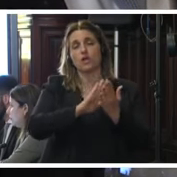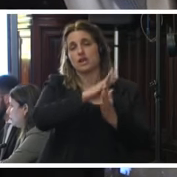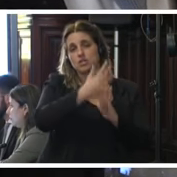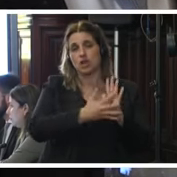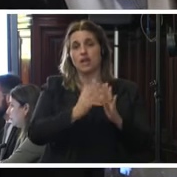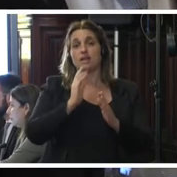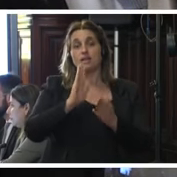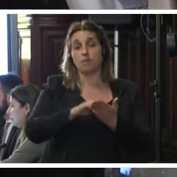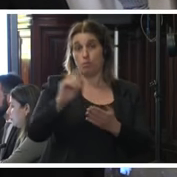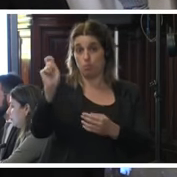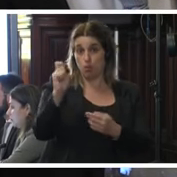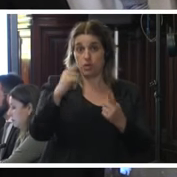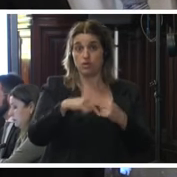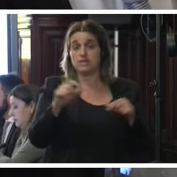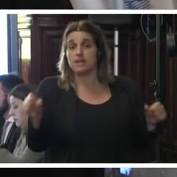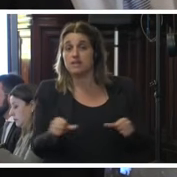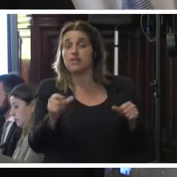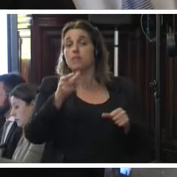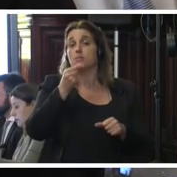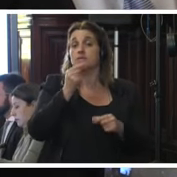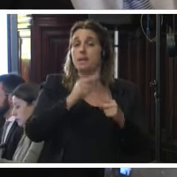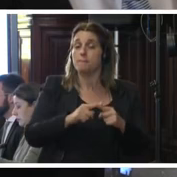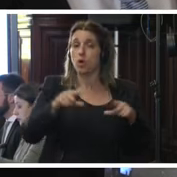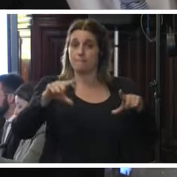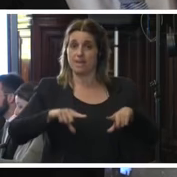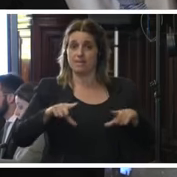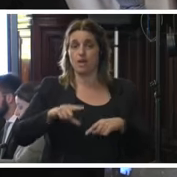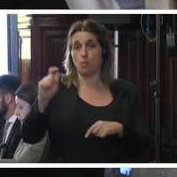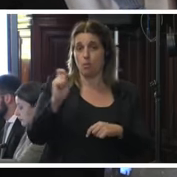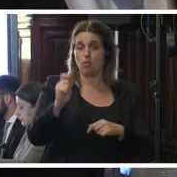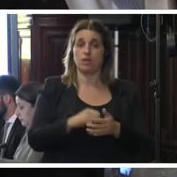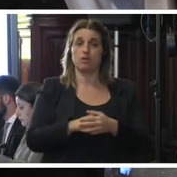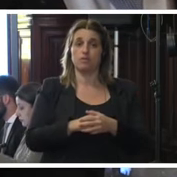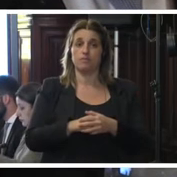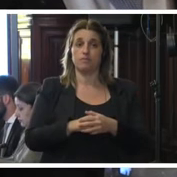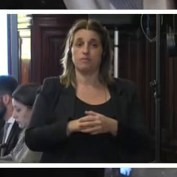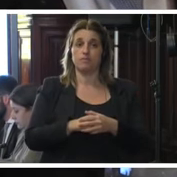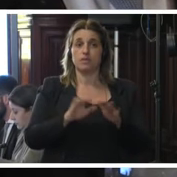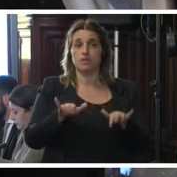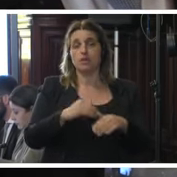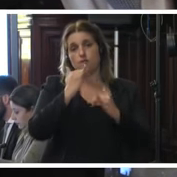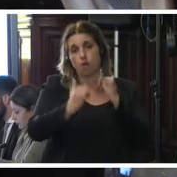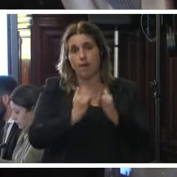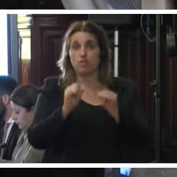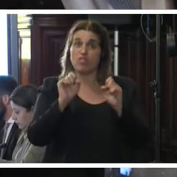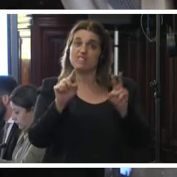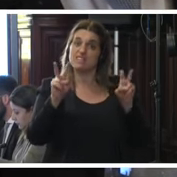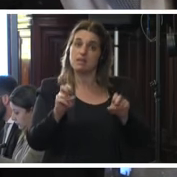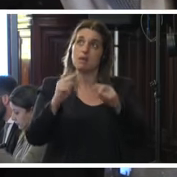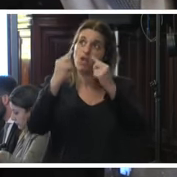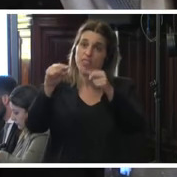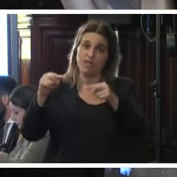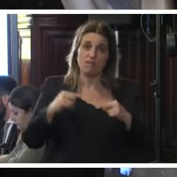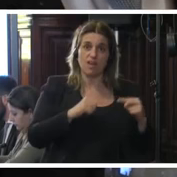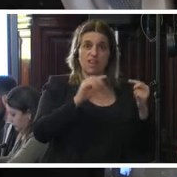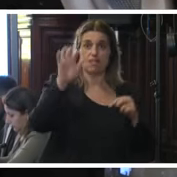da atividade policial pelo Ministério Público, uniformizando o assunto em todos os estados, a criação da Comissão de Controle Externo da